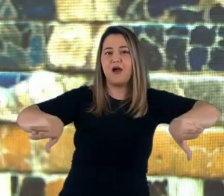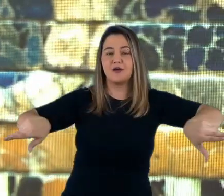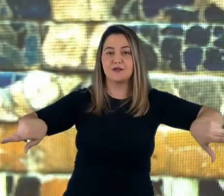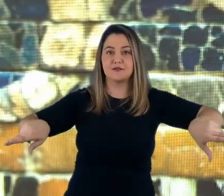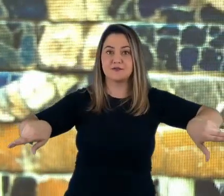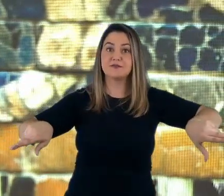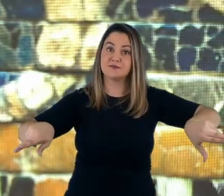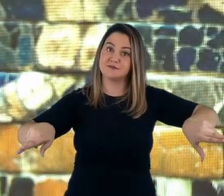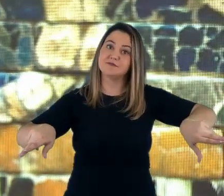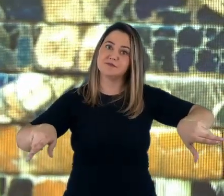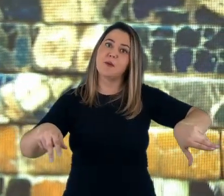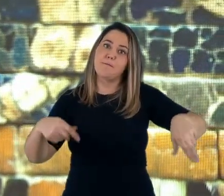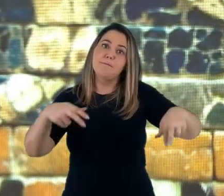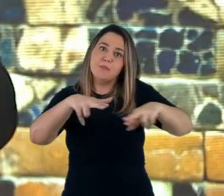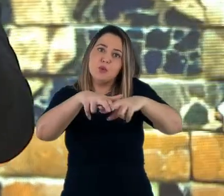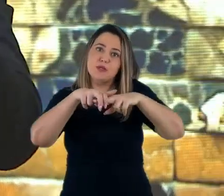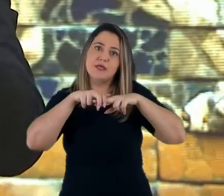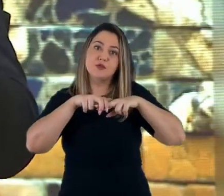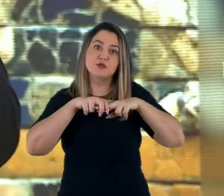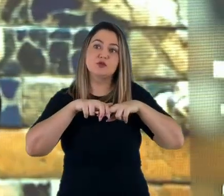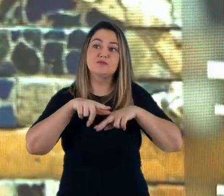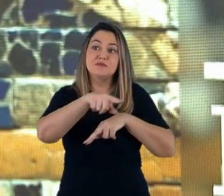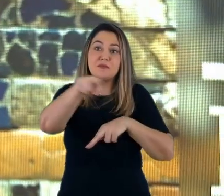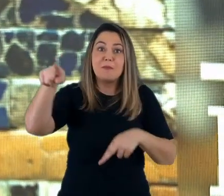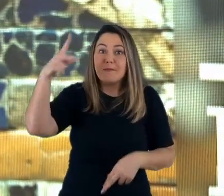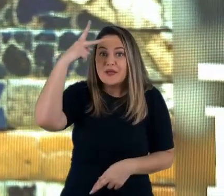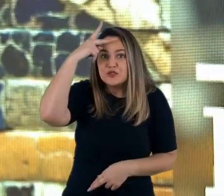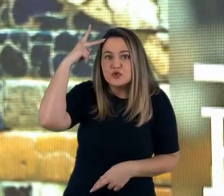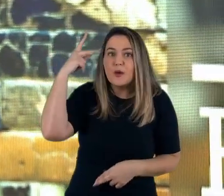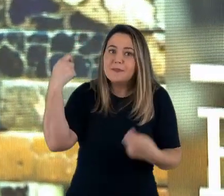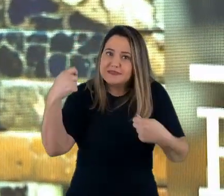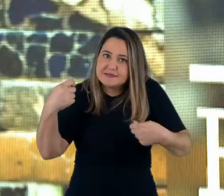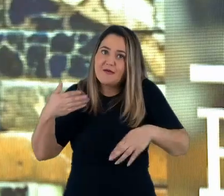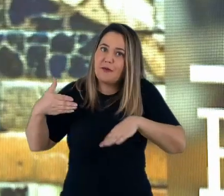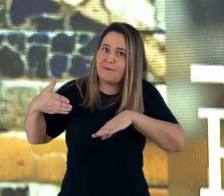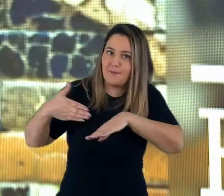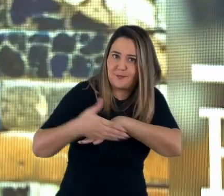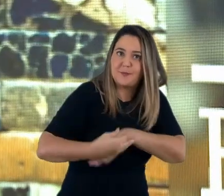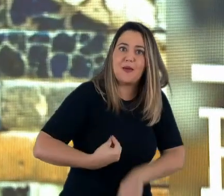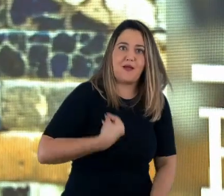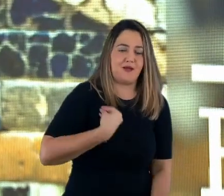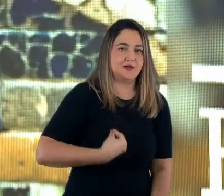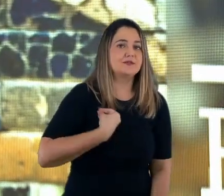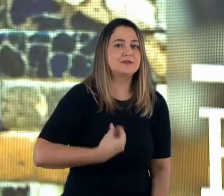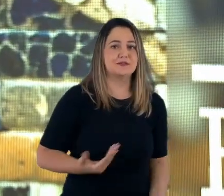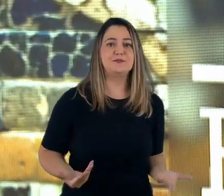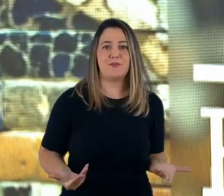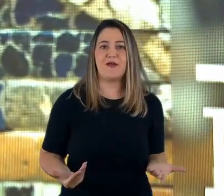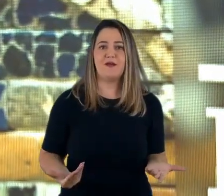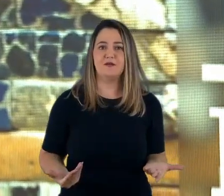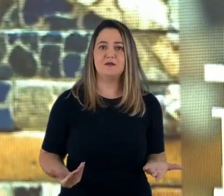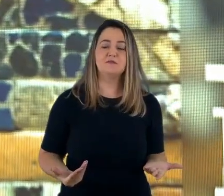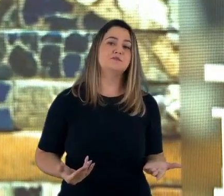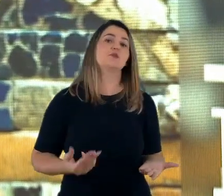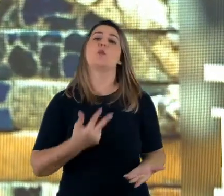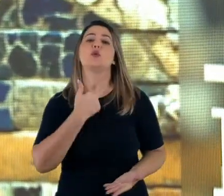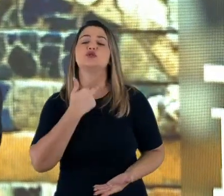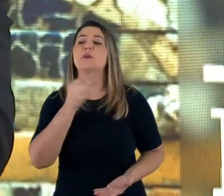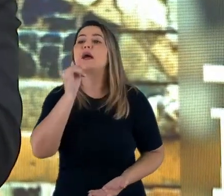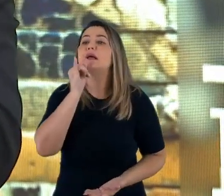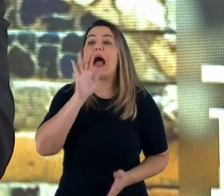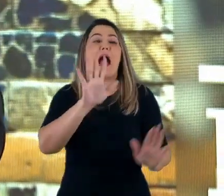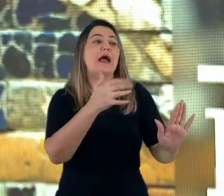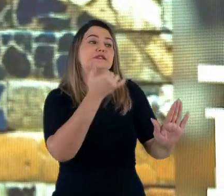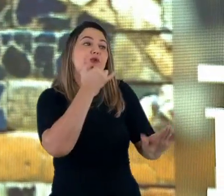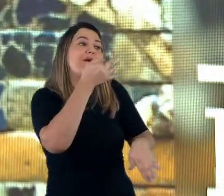uma ofensa não participar da festa, do banquete do rei, caso você fosse convidado. Nem mesmo o luto ou a